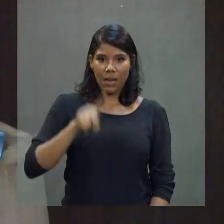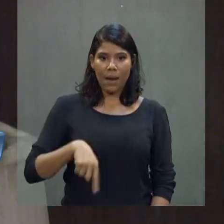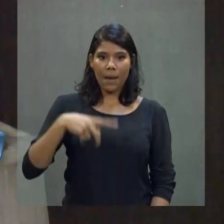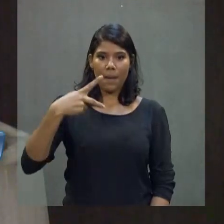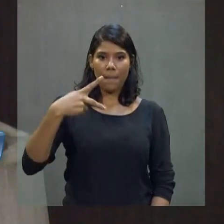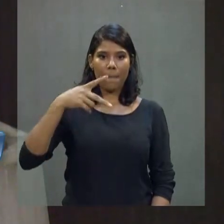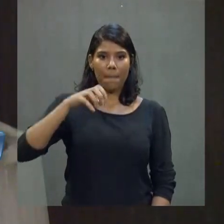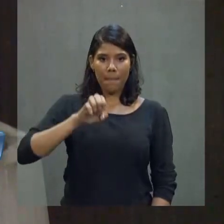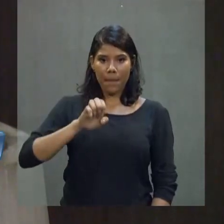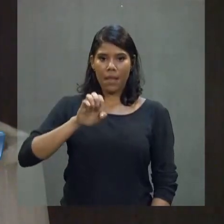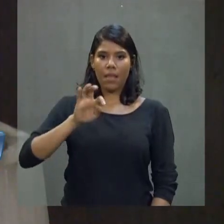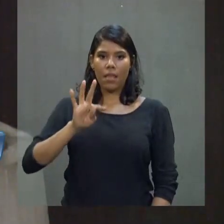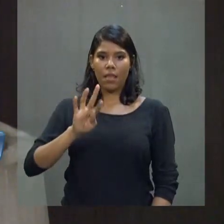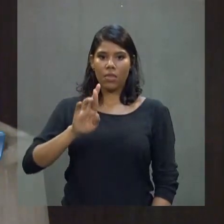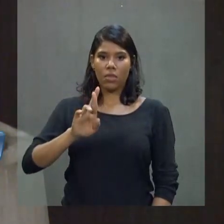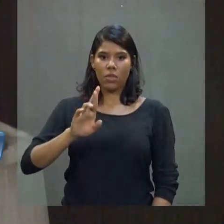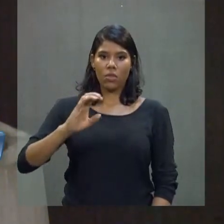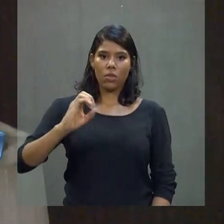Petrobras.